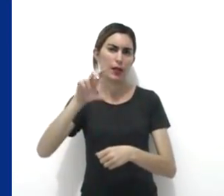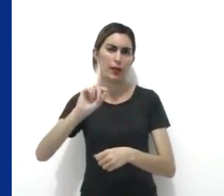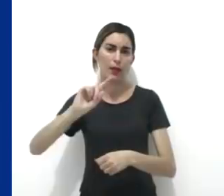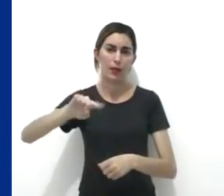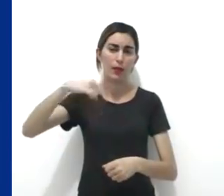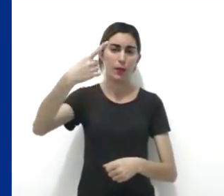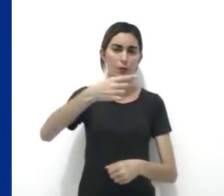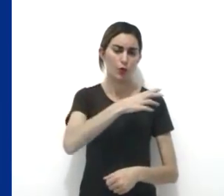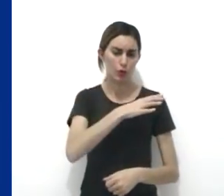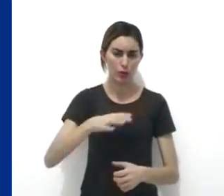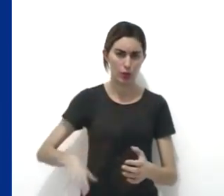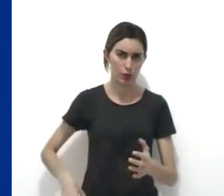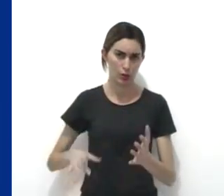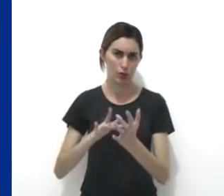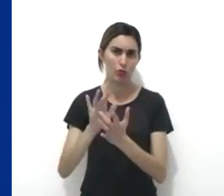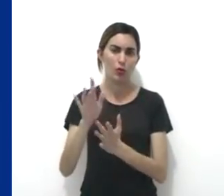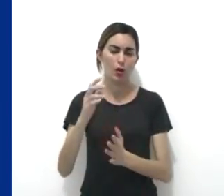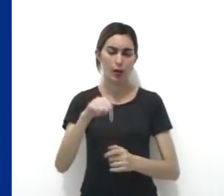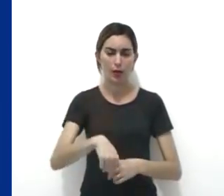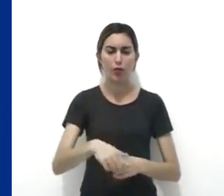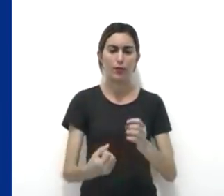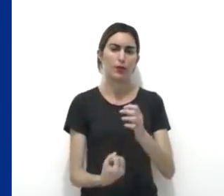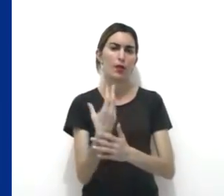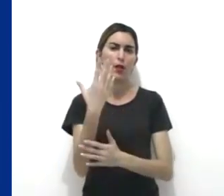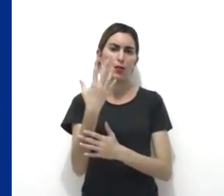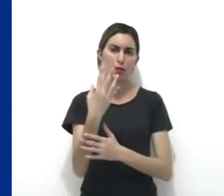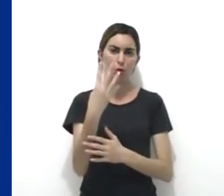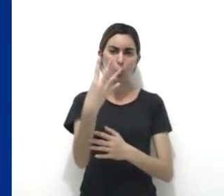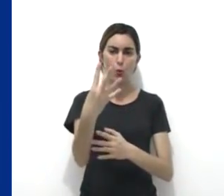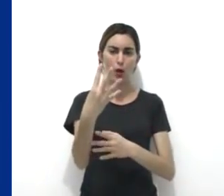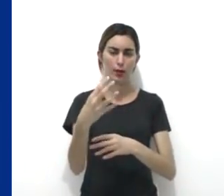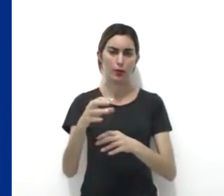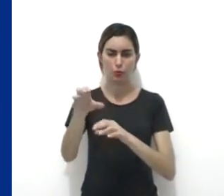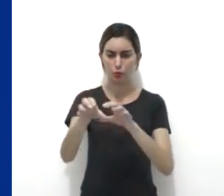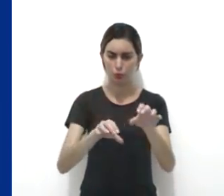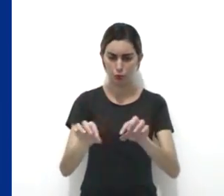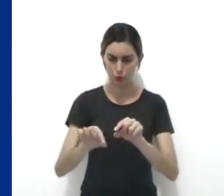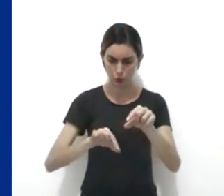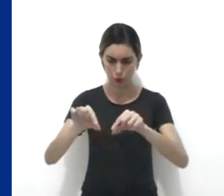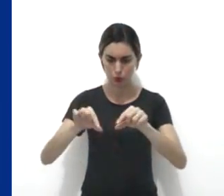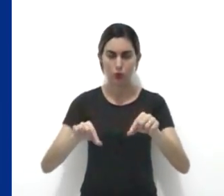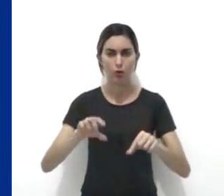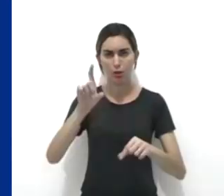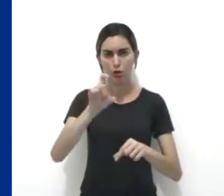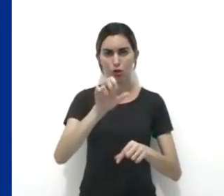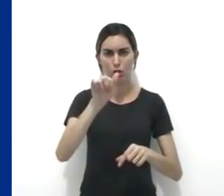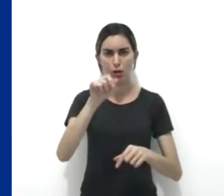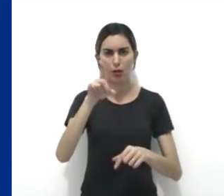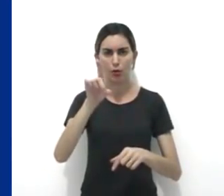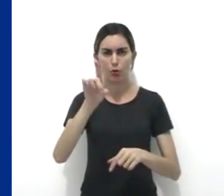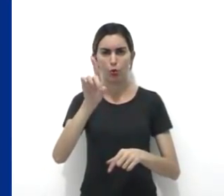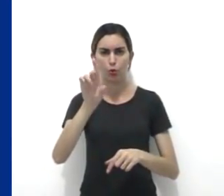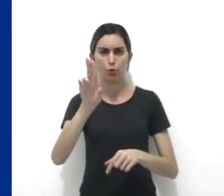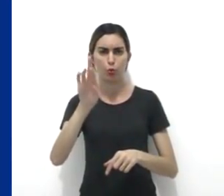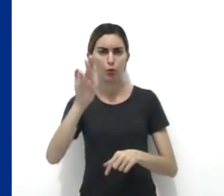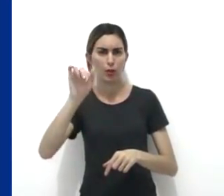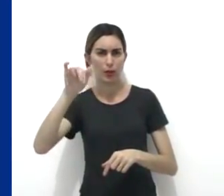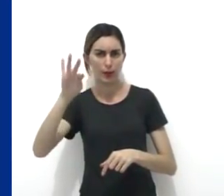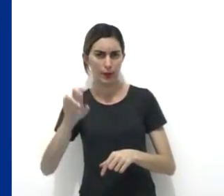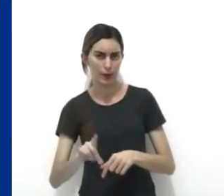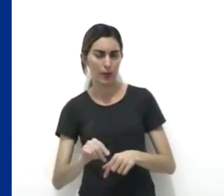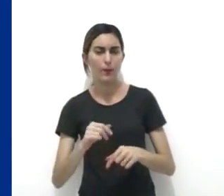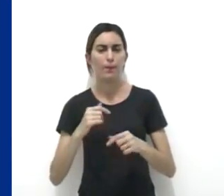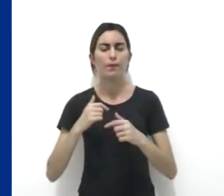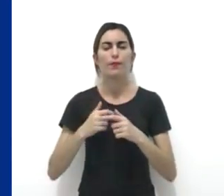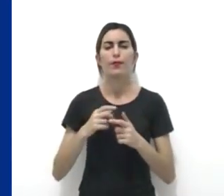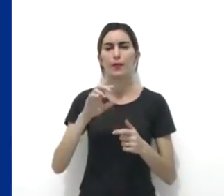570 d.C., na nossa era, nasce o jogo dos 4 membros, o chaturanga, que seria um ancestral direto